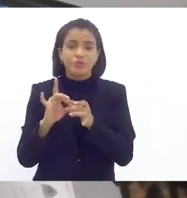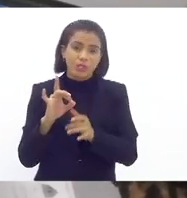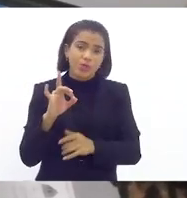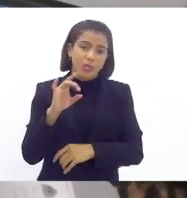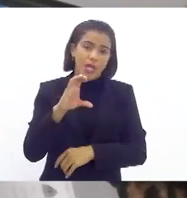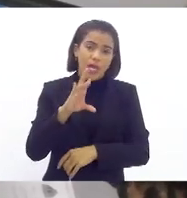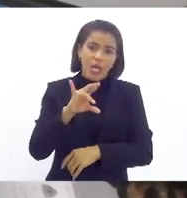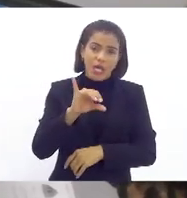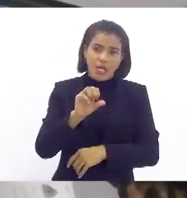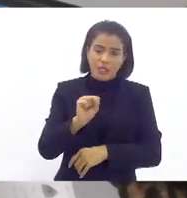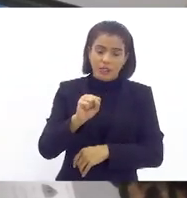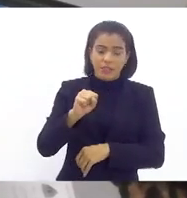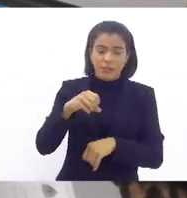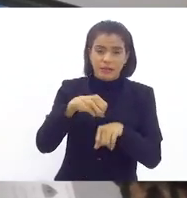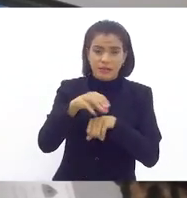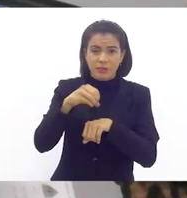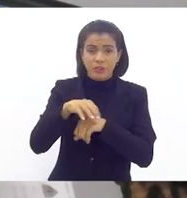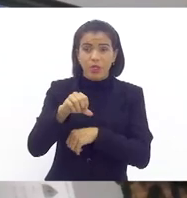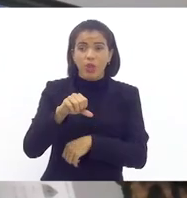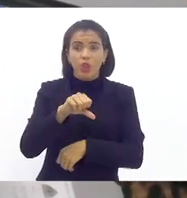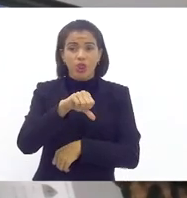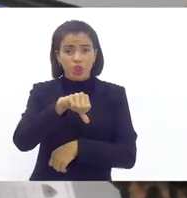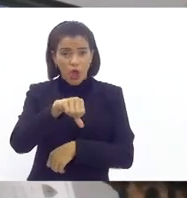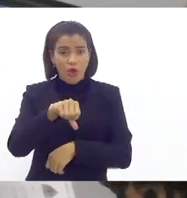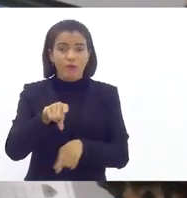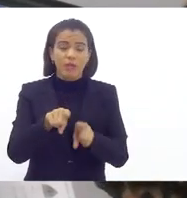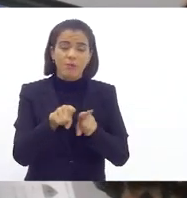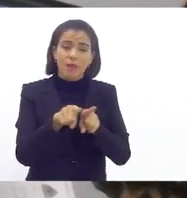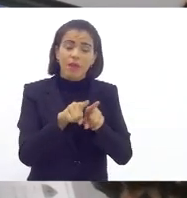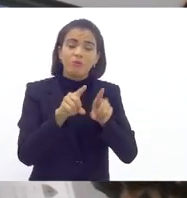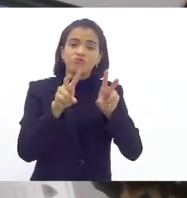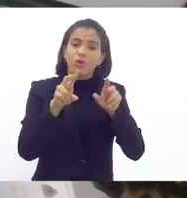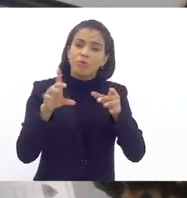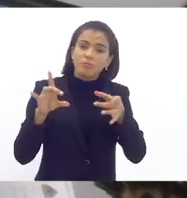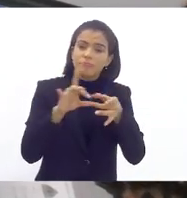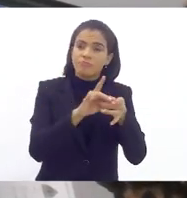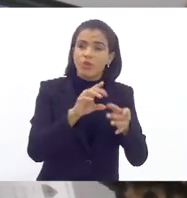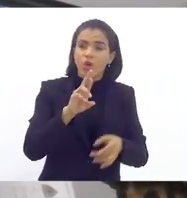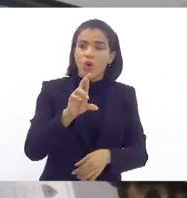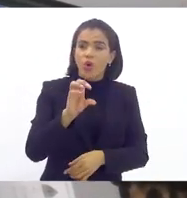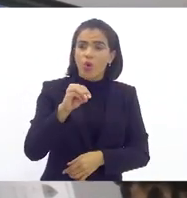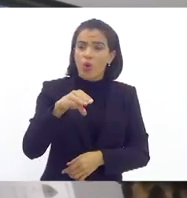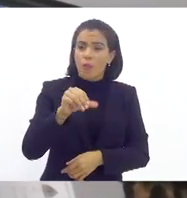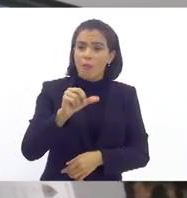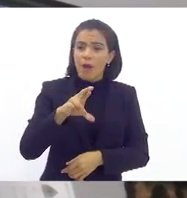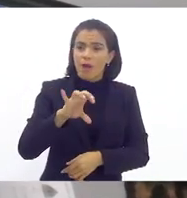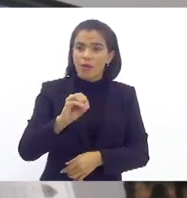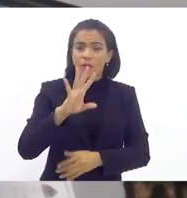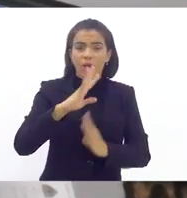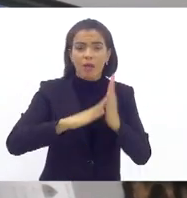colocou. o 9 vai na direção do que o Romário nos falou, que é o plano